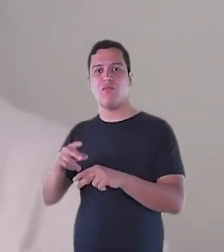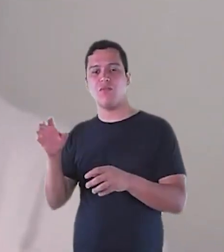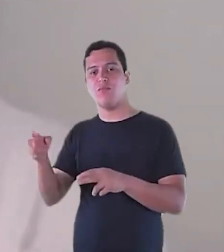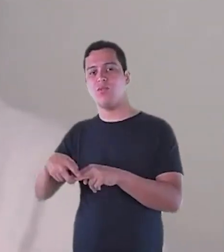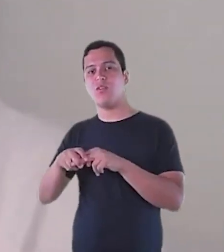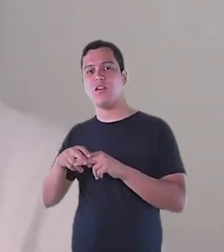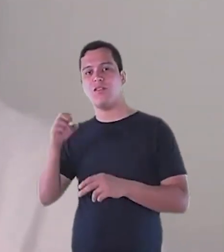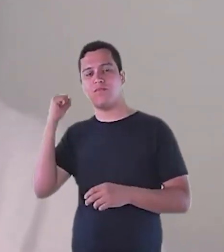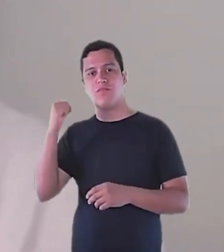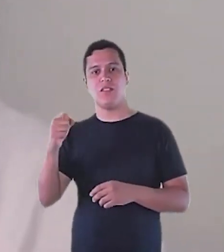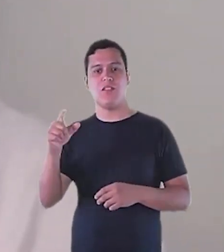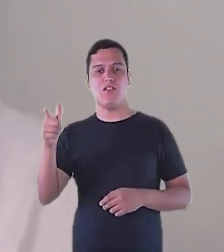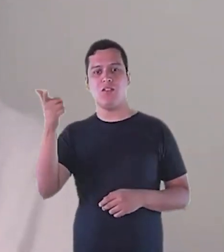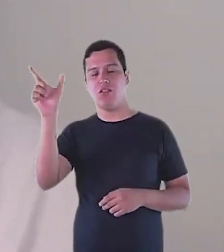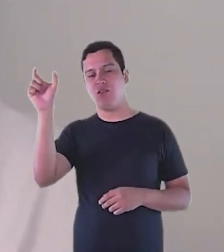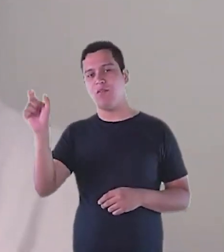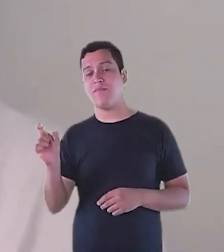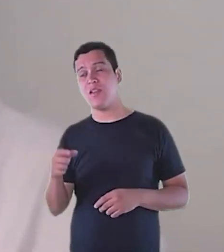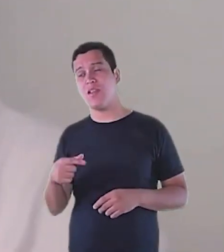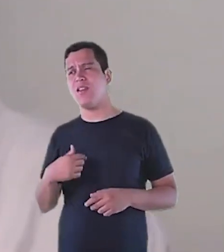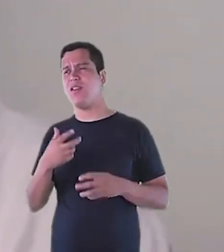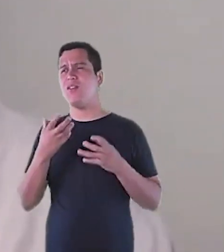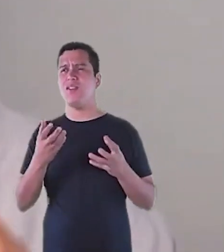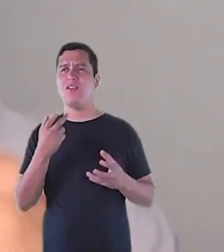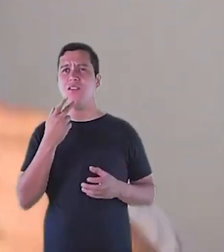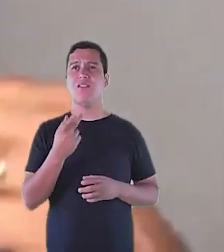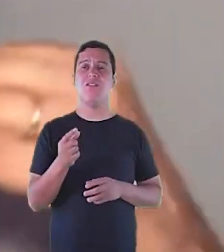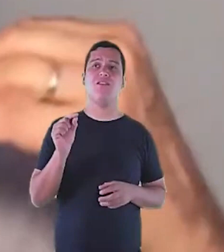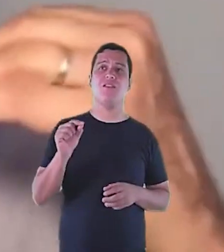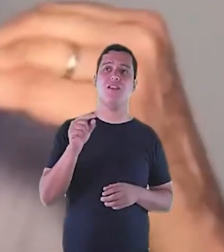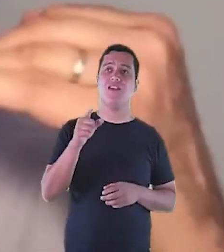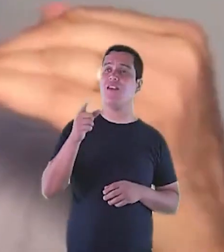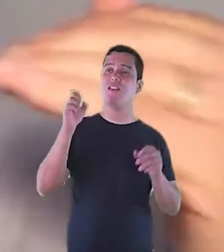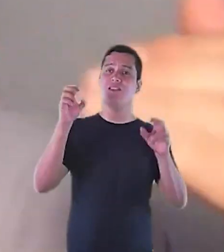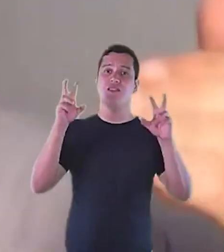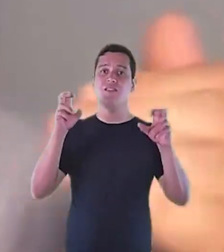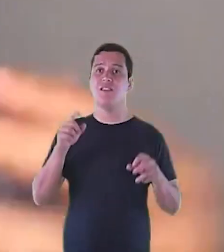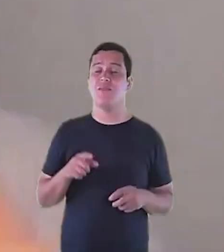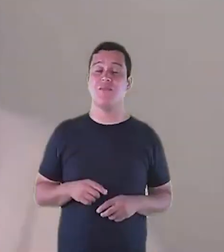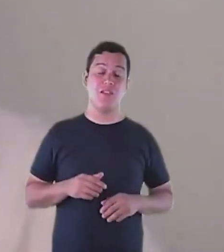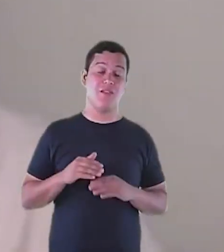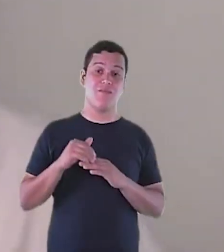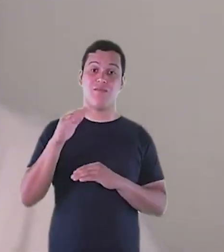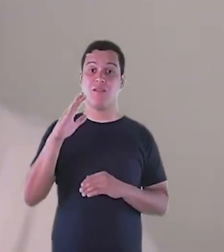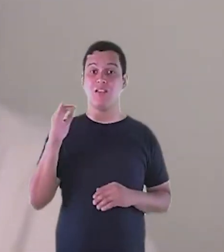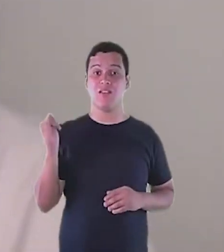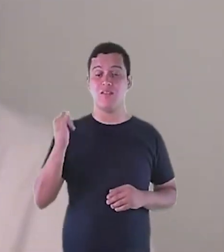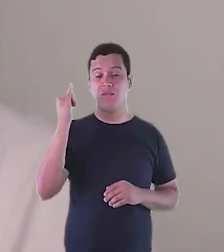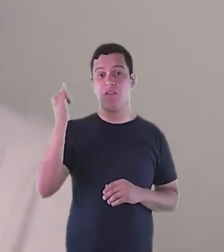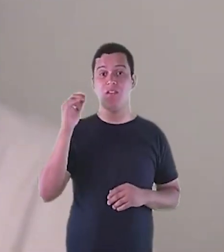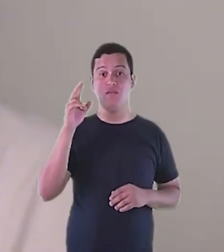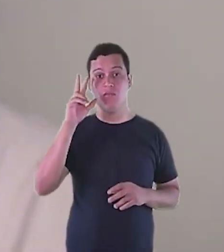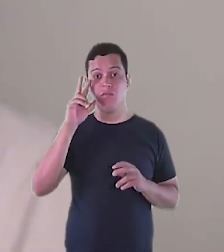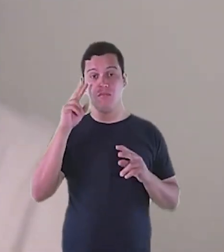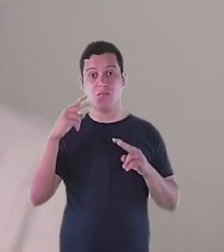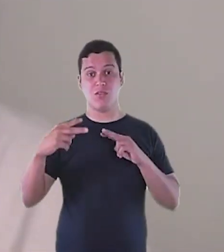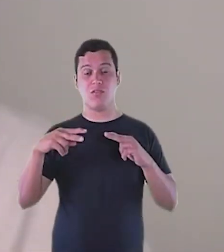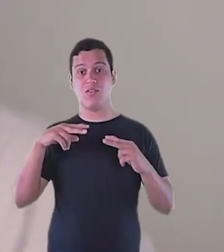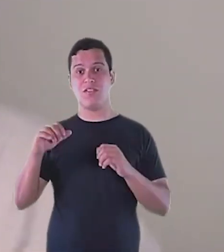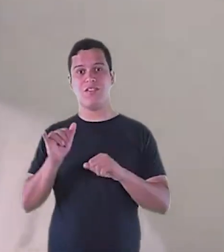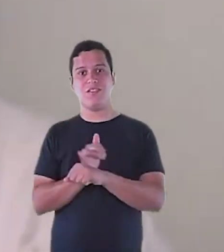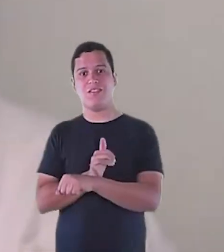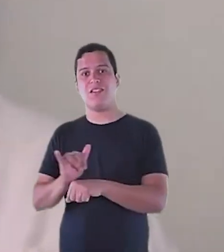que este assunto, ele é o tema mais importante do ponto de vista estratégico do Brasil daqui para